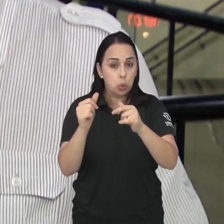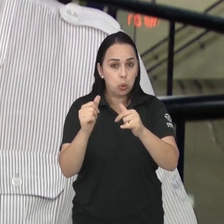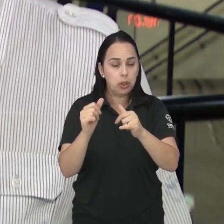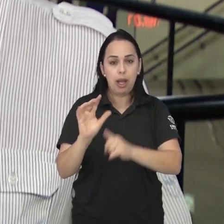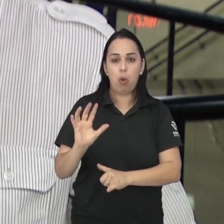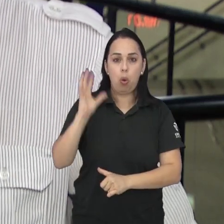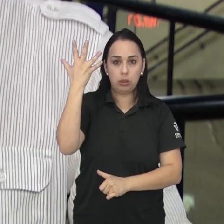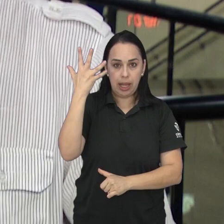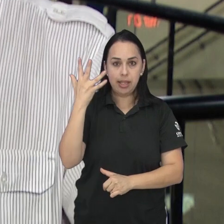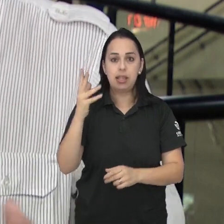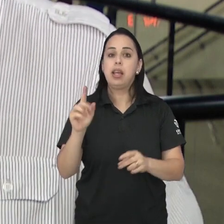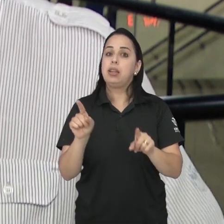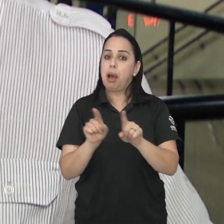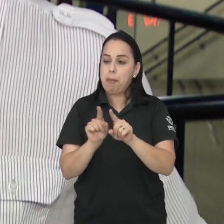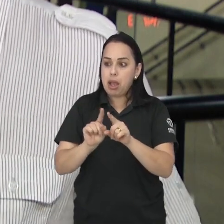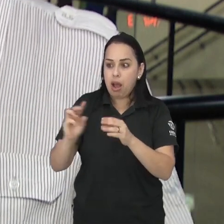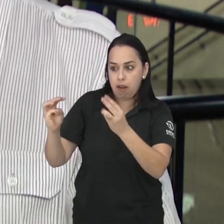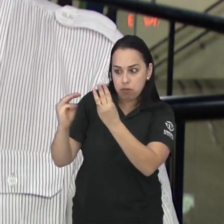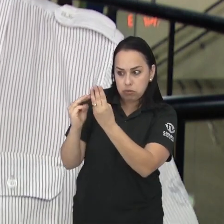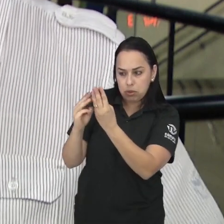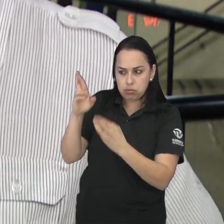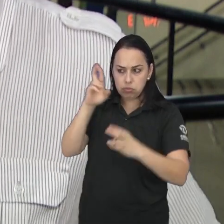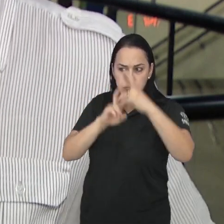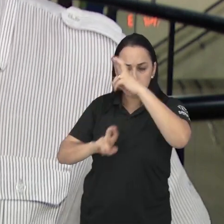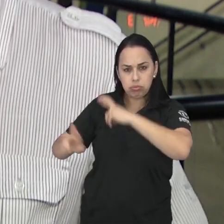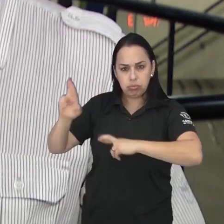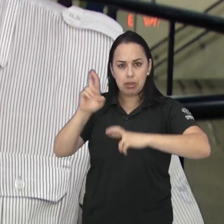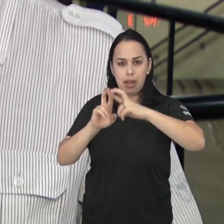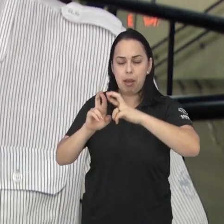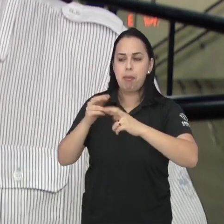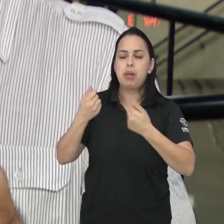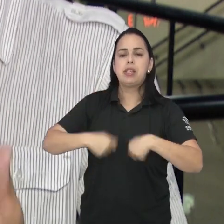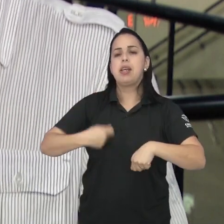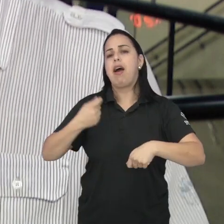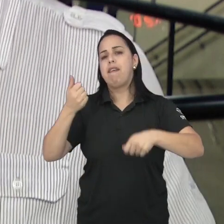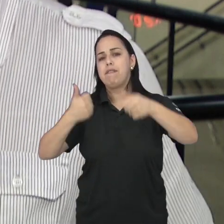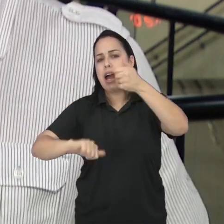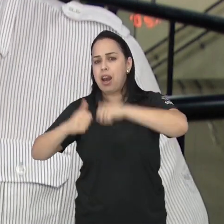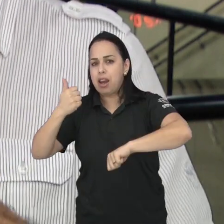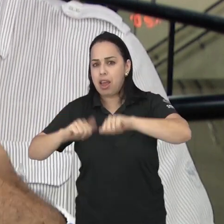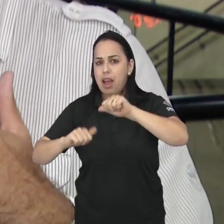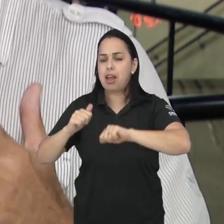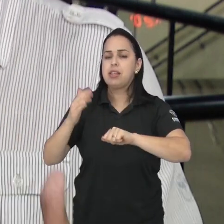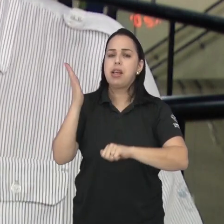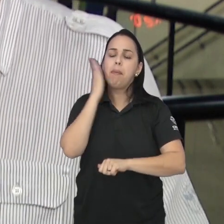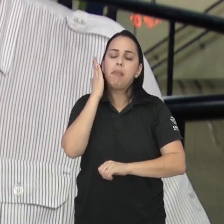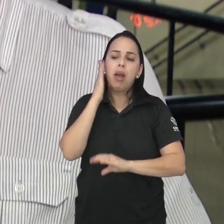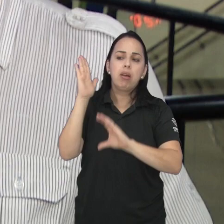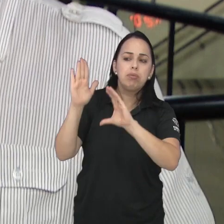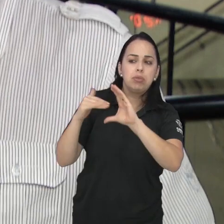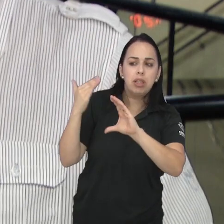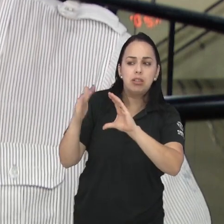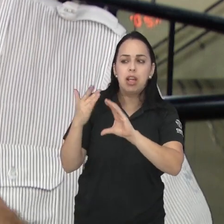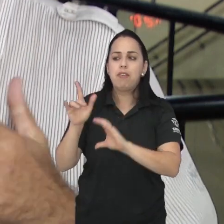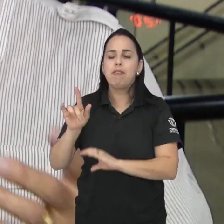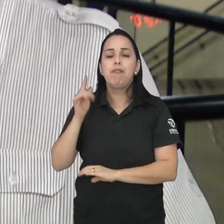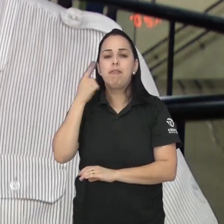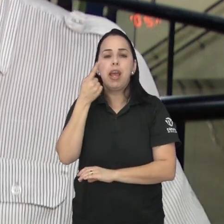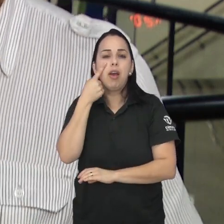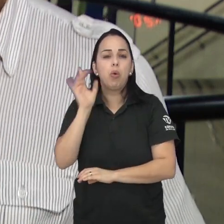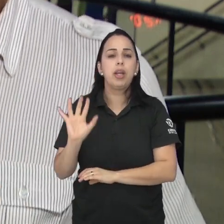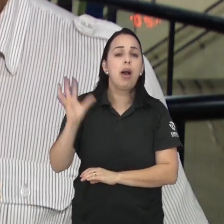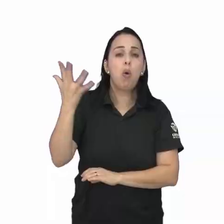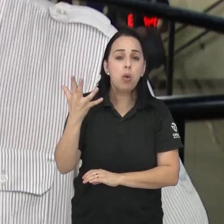Fundação Cultural ela faz parte desse processo, e a gente precisa avaliar, receber as demandas, ver o que